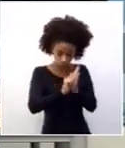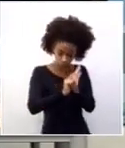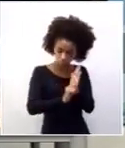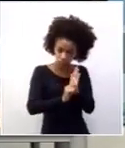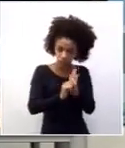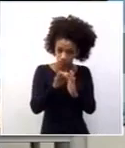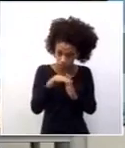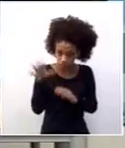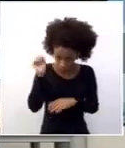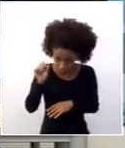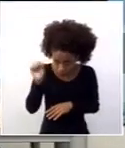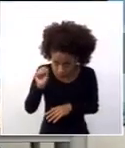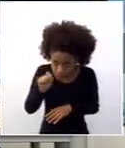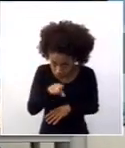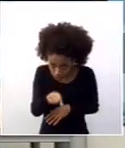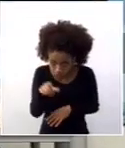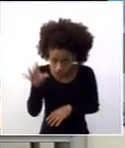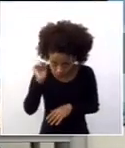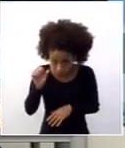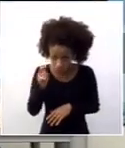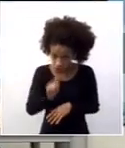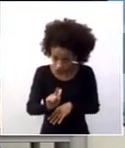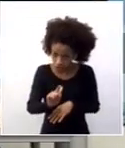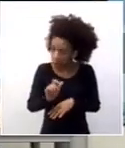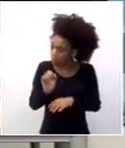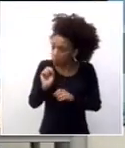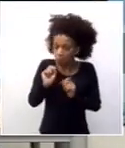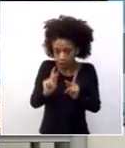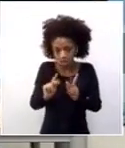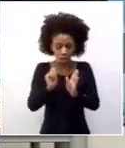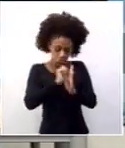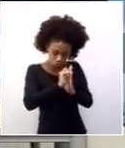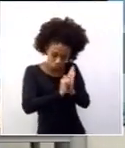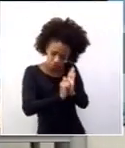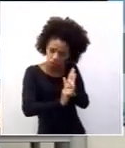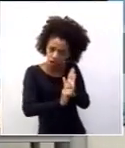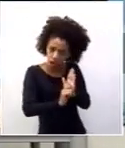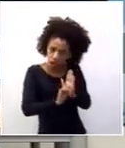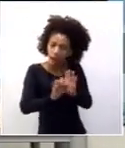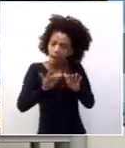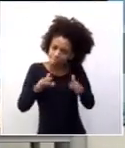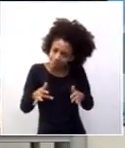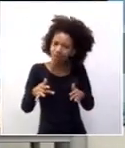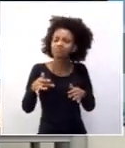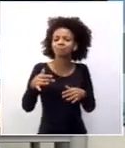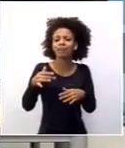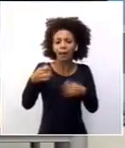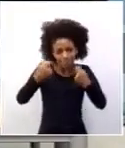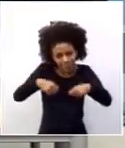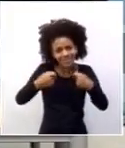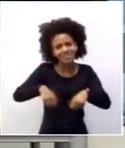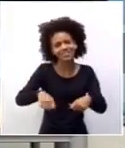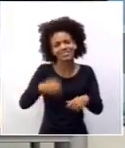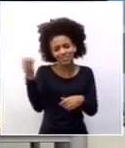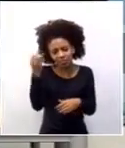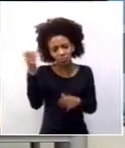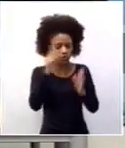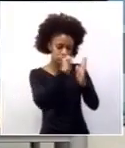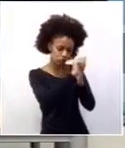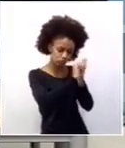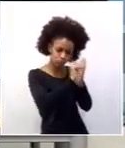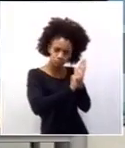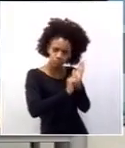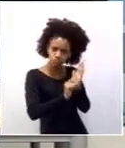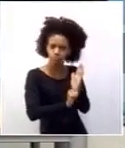auditivo, escute bem a aula, mas depois volte para a aula, tire suas notas, tá bom? É muito importante vocês sempre estarem